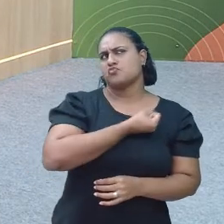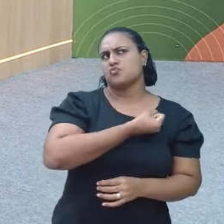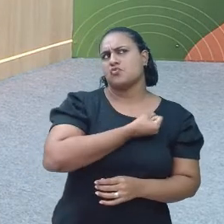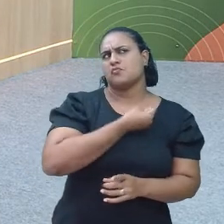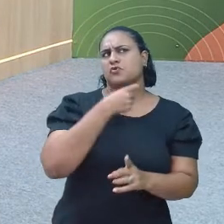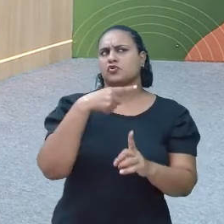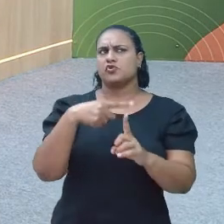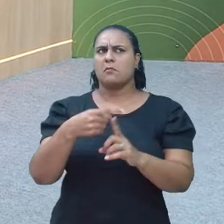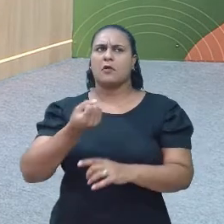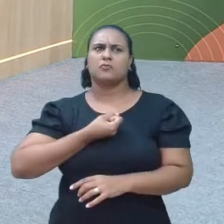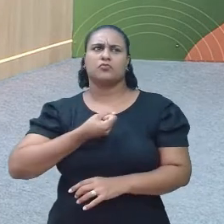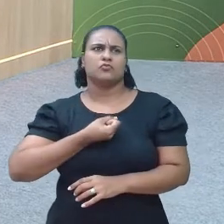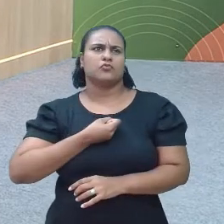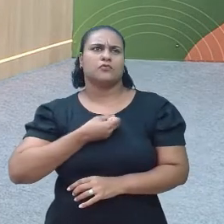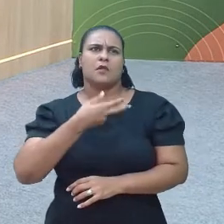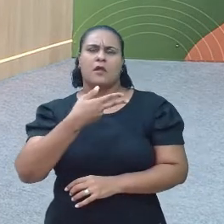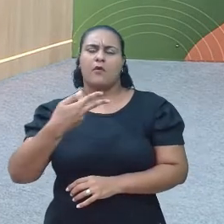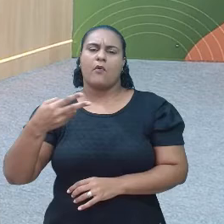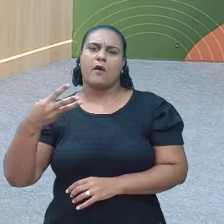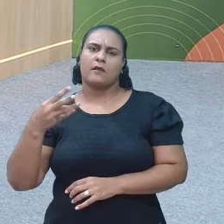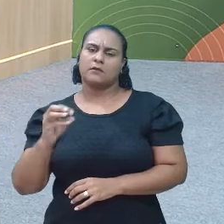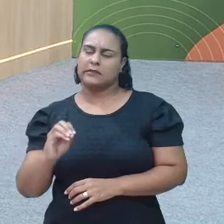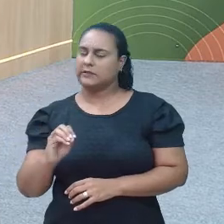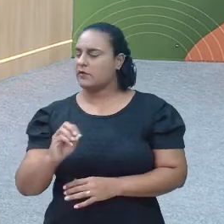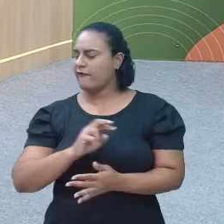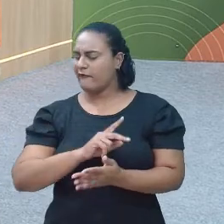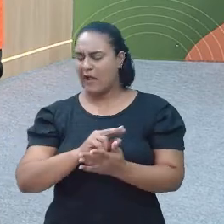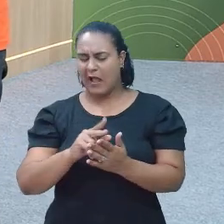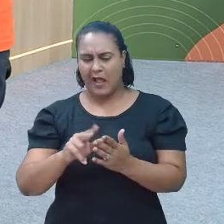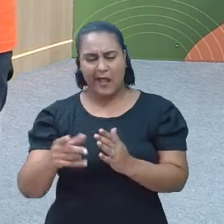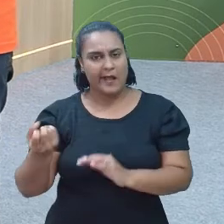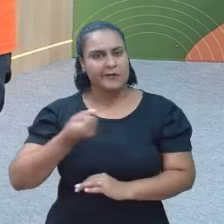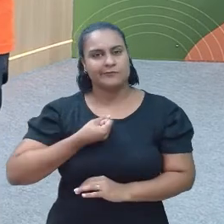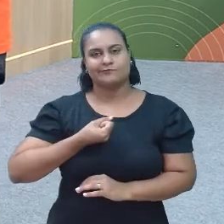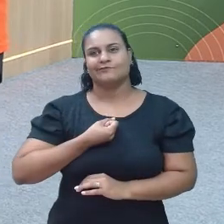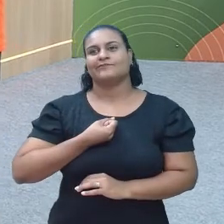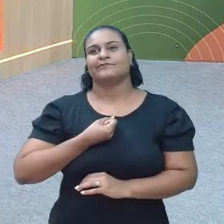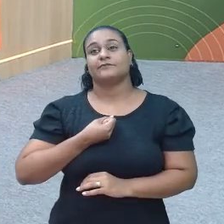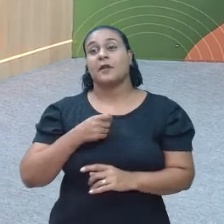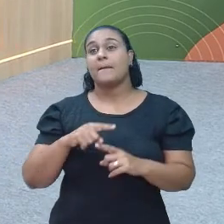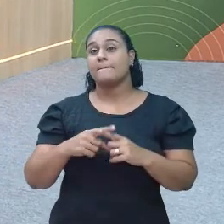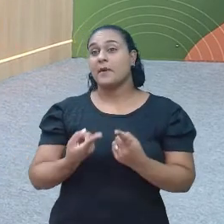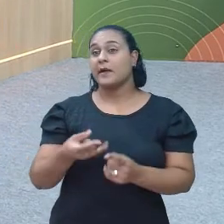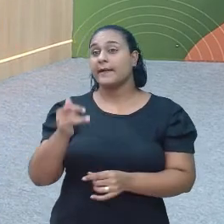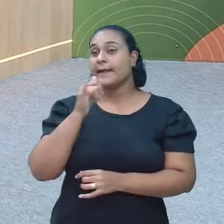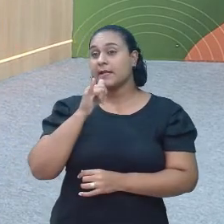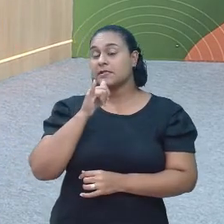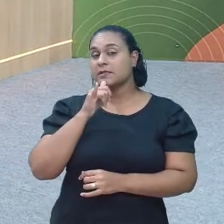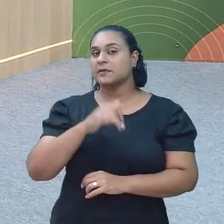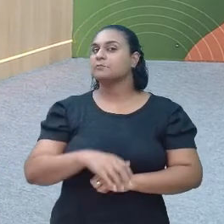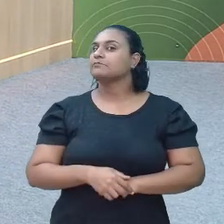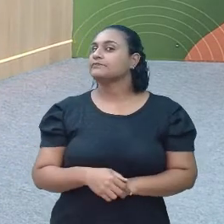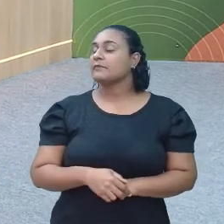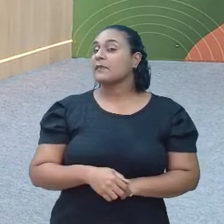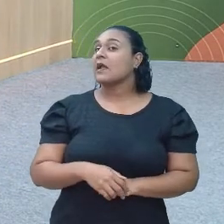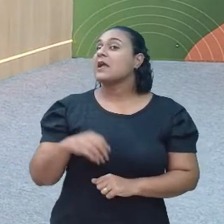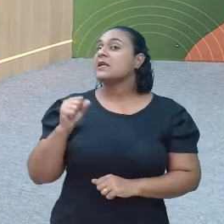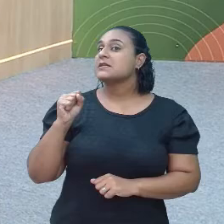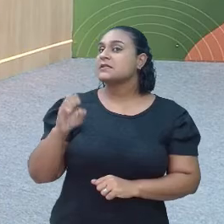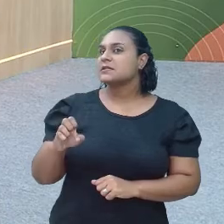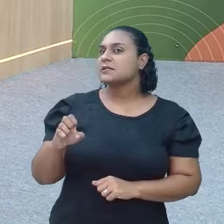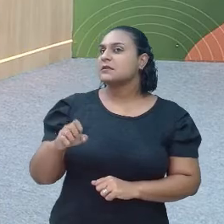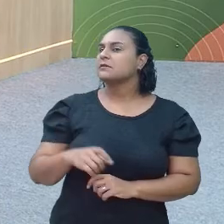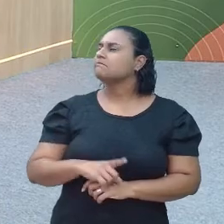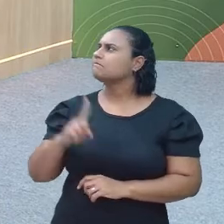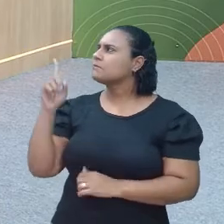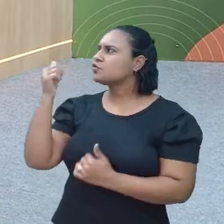seja, eu vou ter uma infinidade de números para ser a solução que eu queira. Só que, por exemplo, vamos supor que eu diga que cada uma